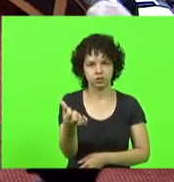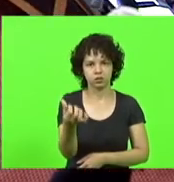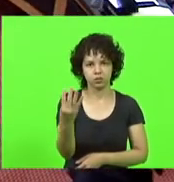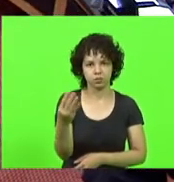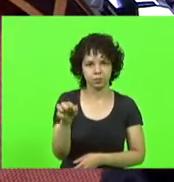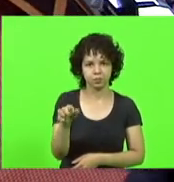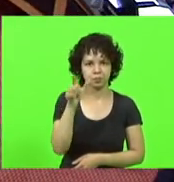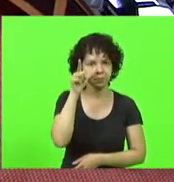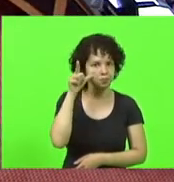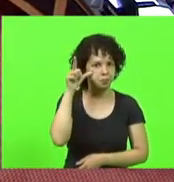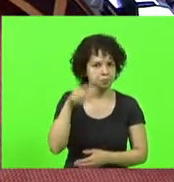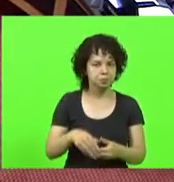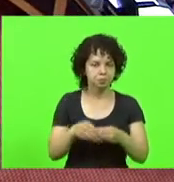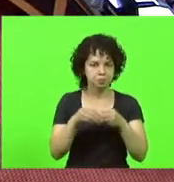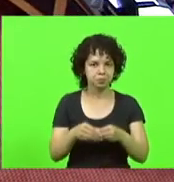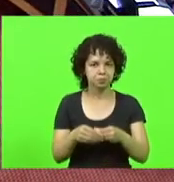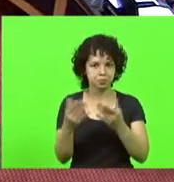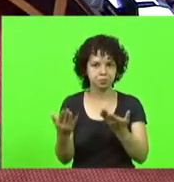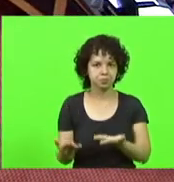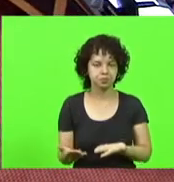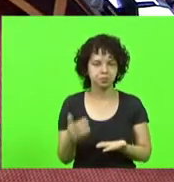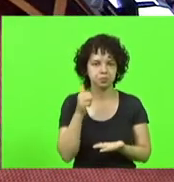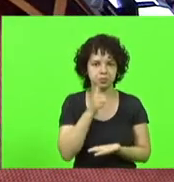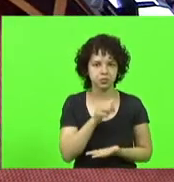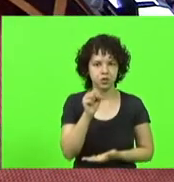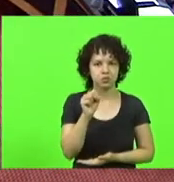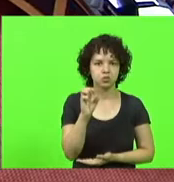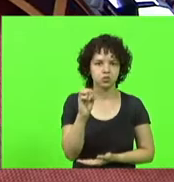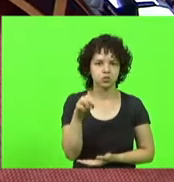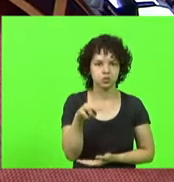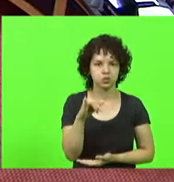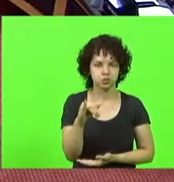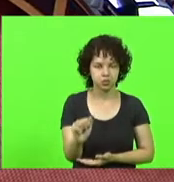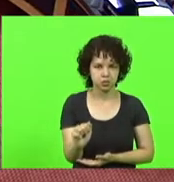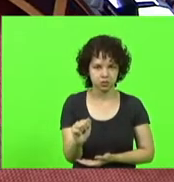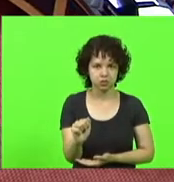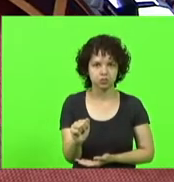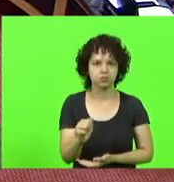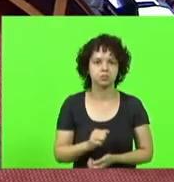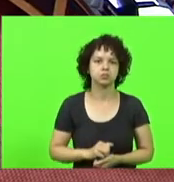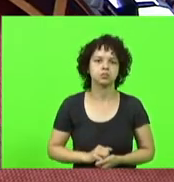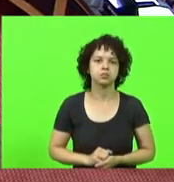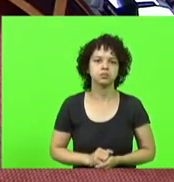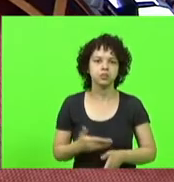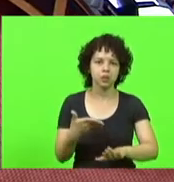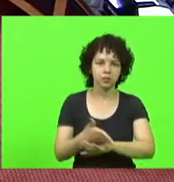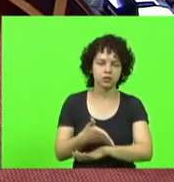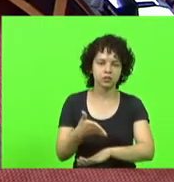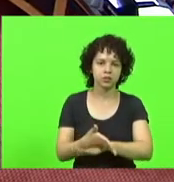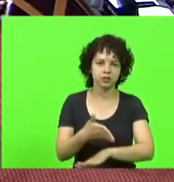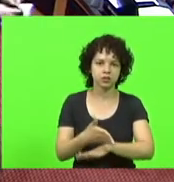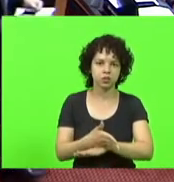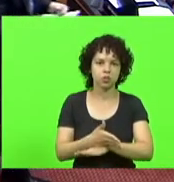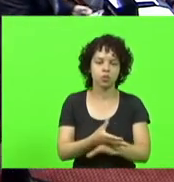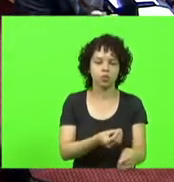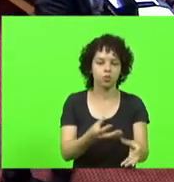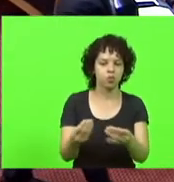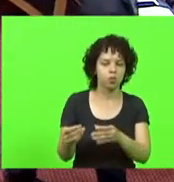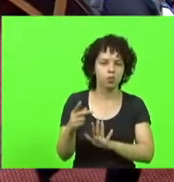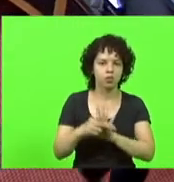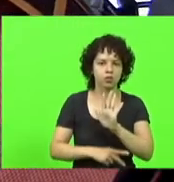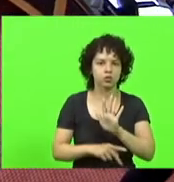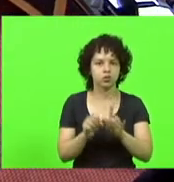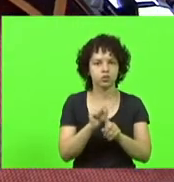Schuster, cumprimentando a senhora Sônia Claudino Santana Scoss pela participação em diversos projetos sociais, em